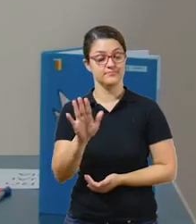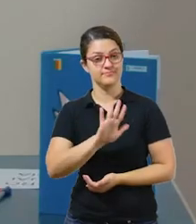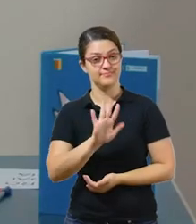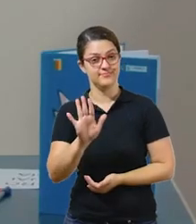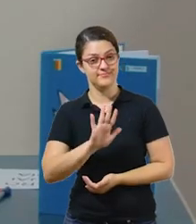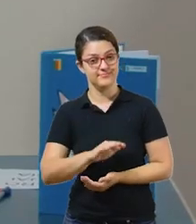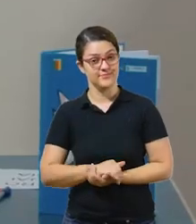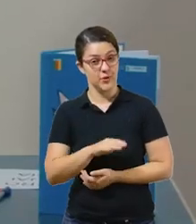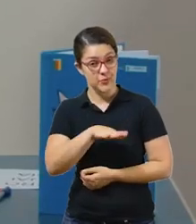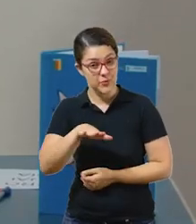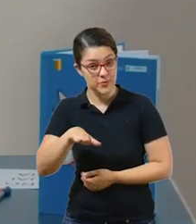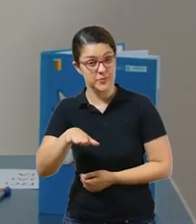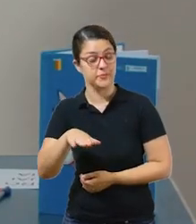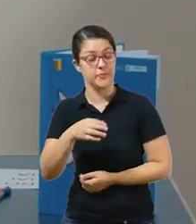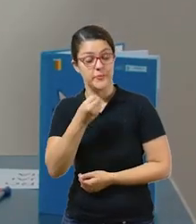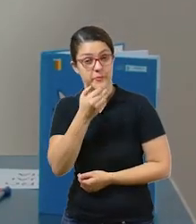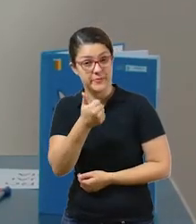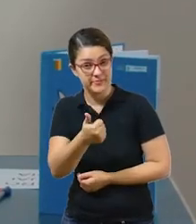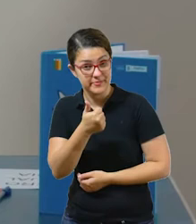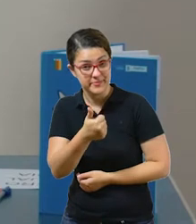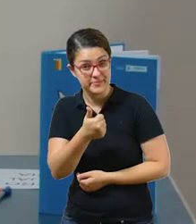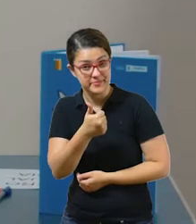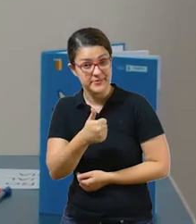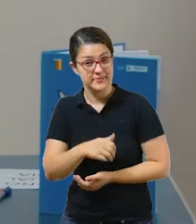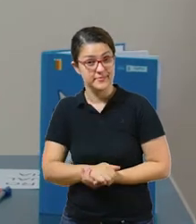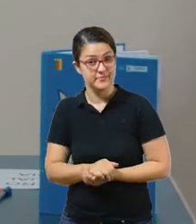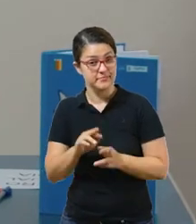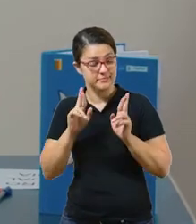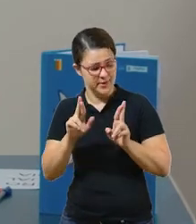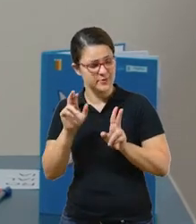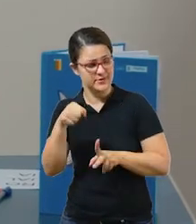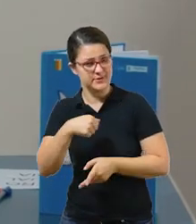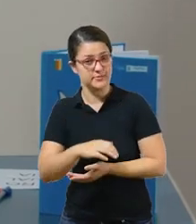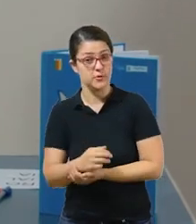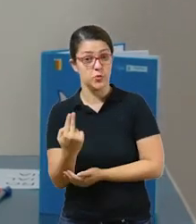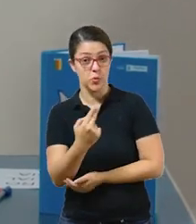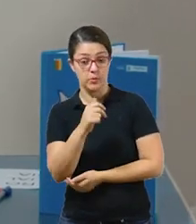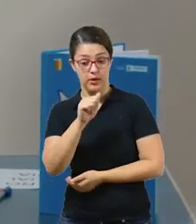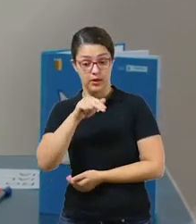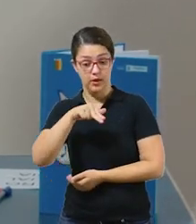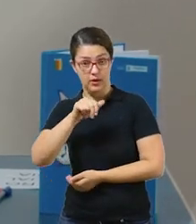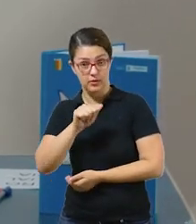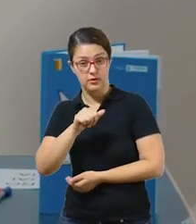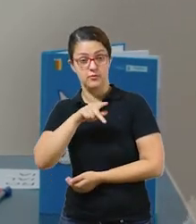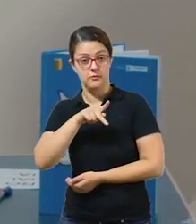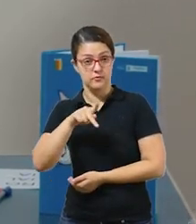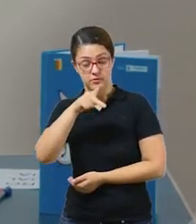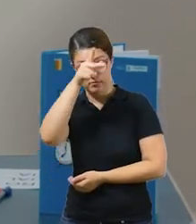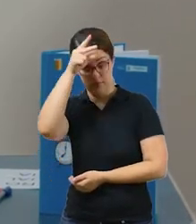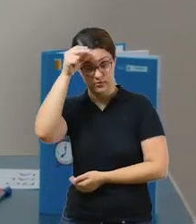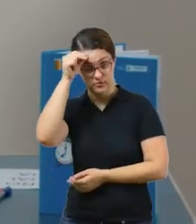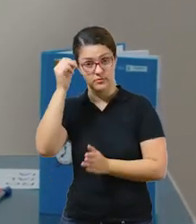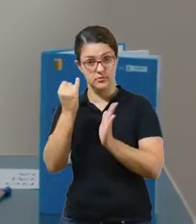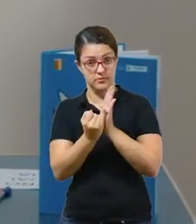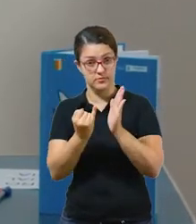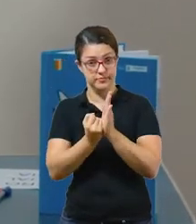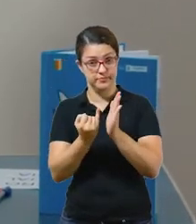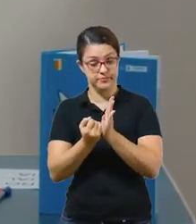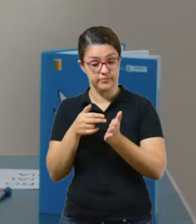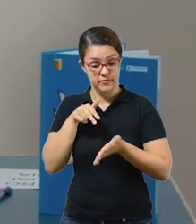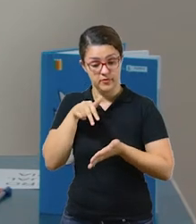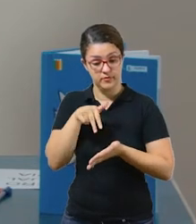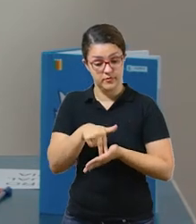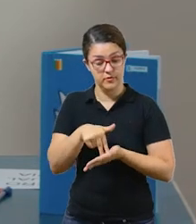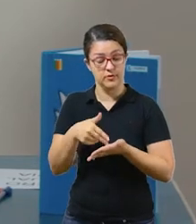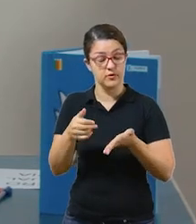Olá, alunos, tudo bem com vocês? Espero que sim. Eu sou a professora Ana, da Rede Municipal de Itapevi, e estou aqui para a gente